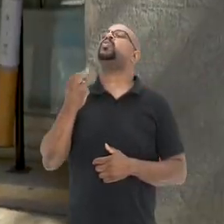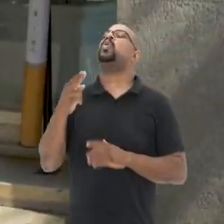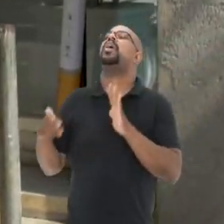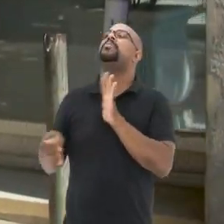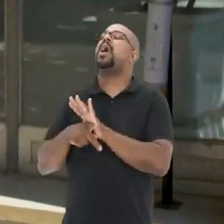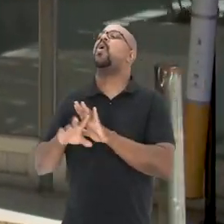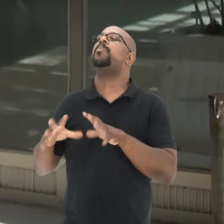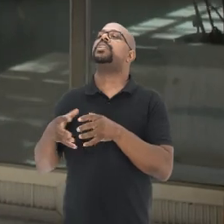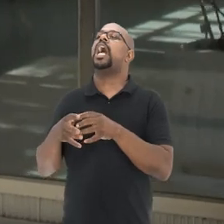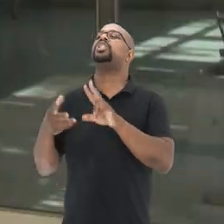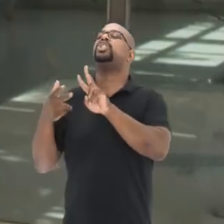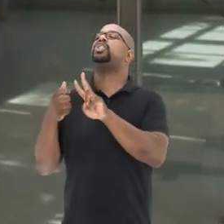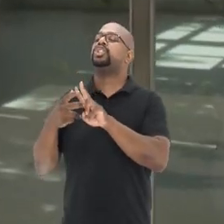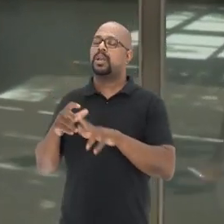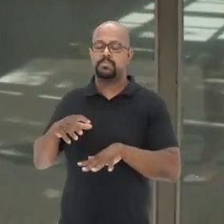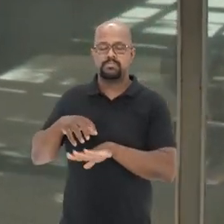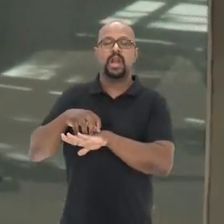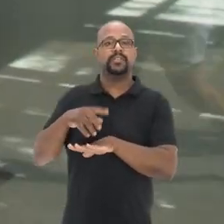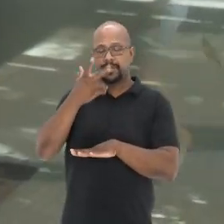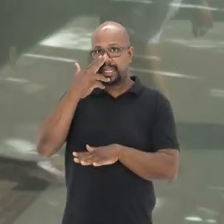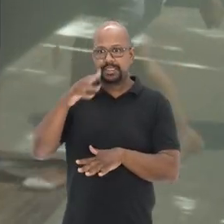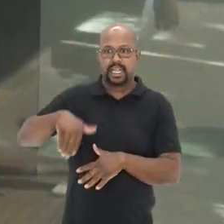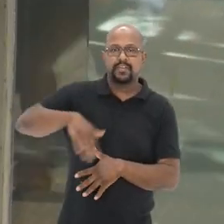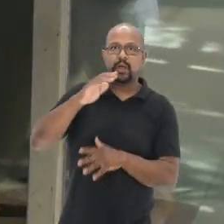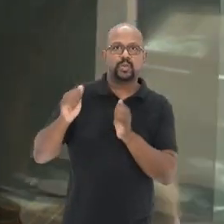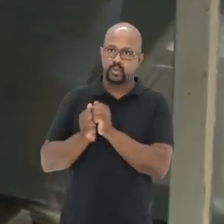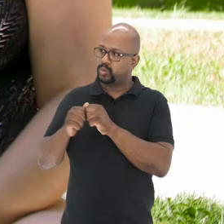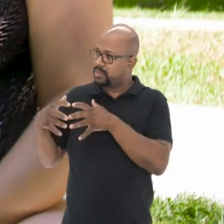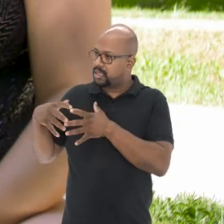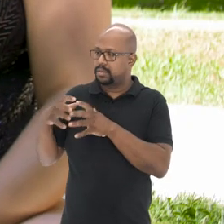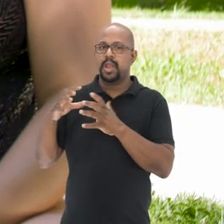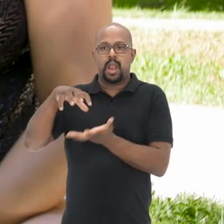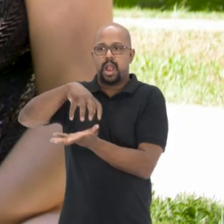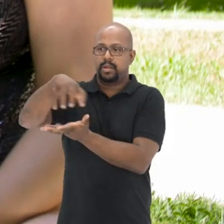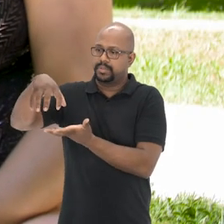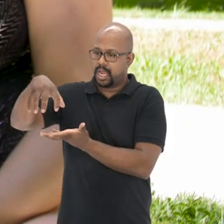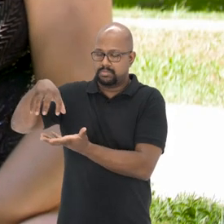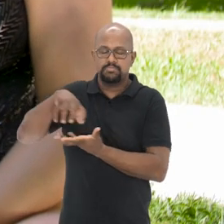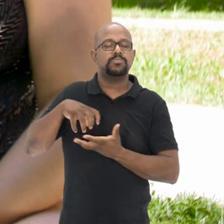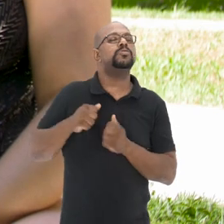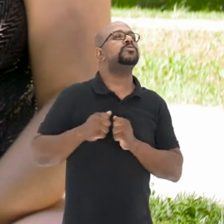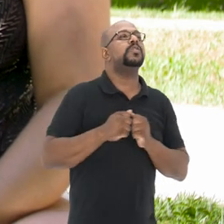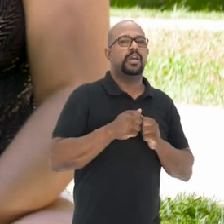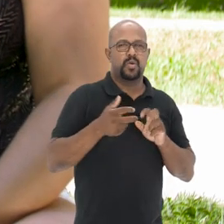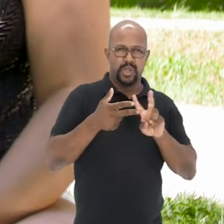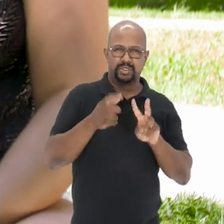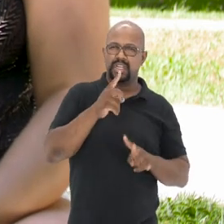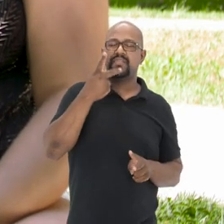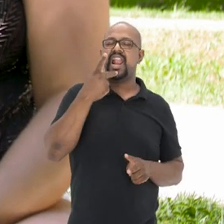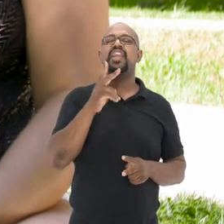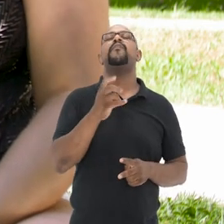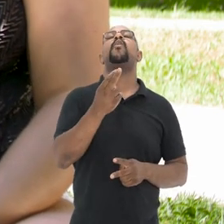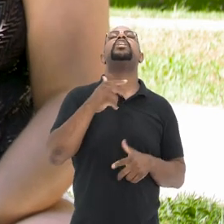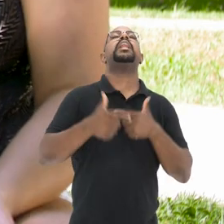tal aldeia, de tal comunidade, você está levando ela, sabe, junto. E o índio não tem dizer que